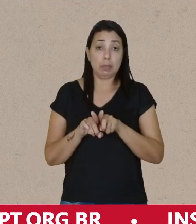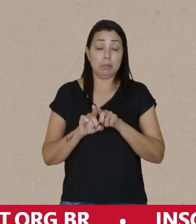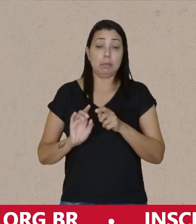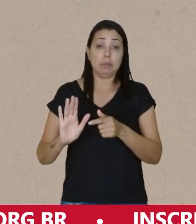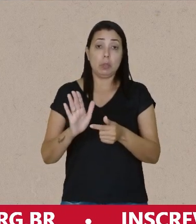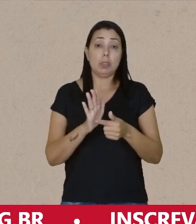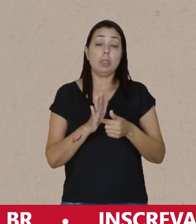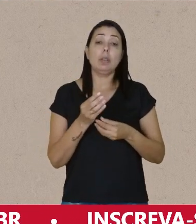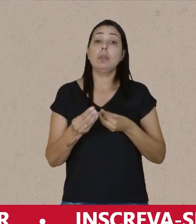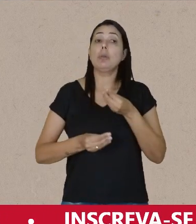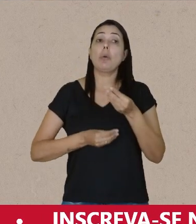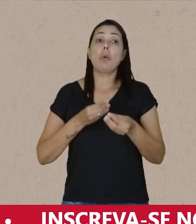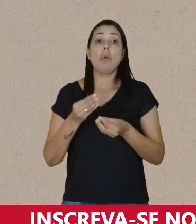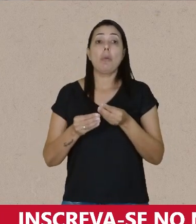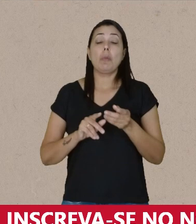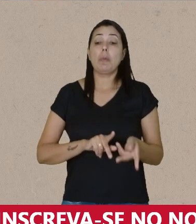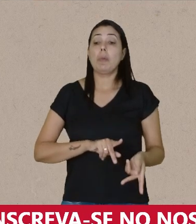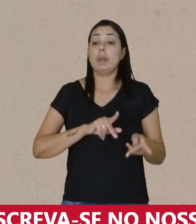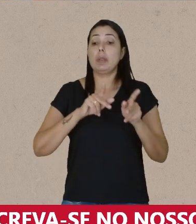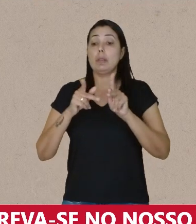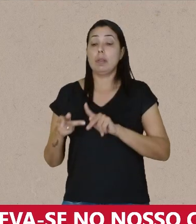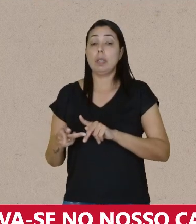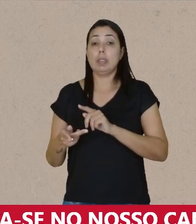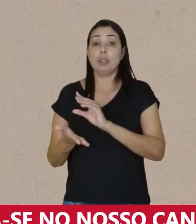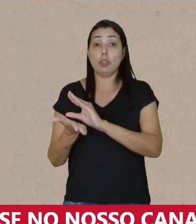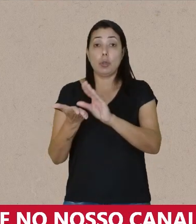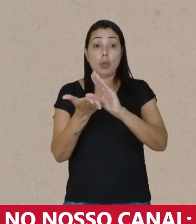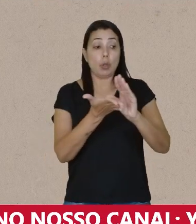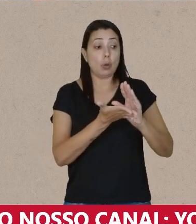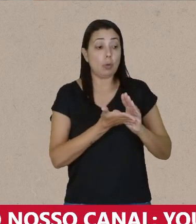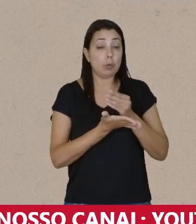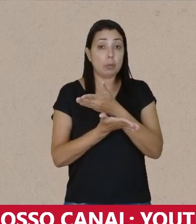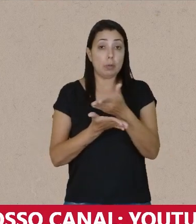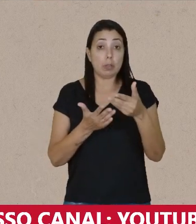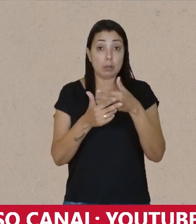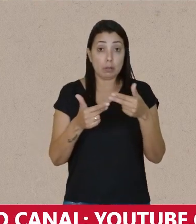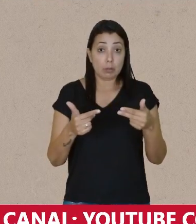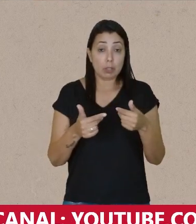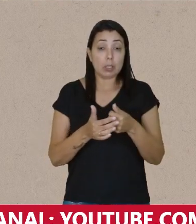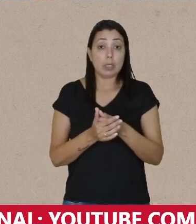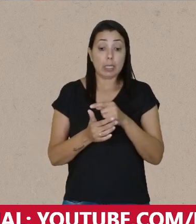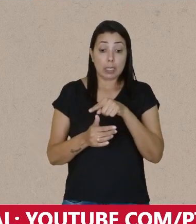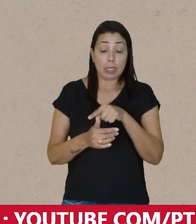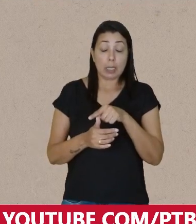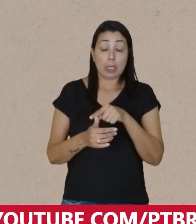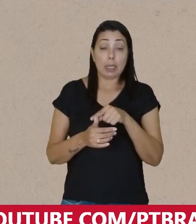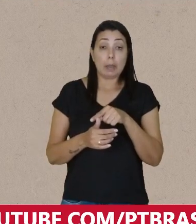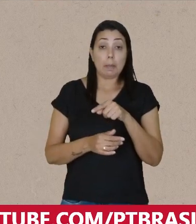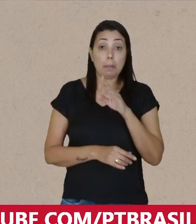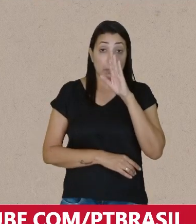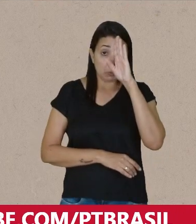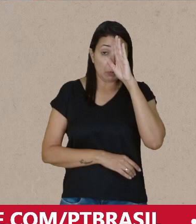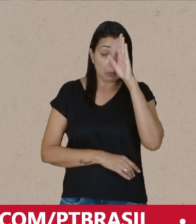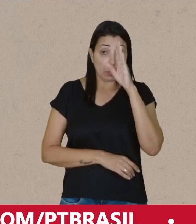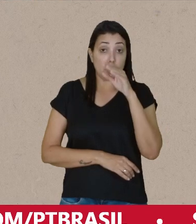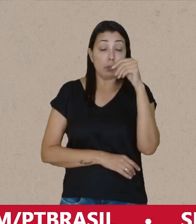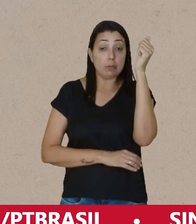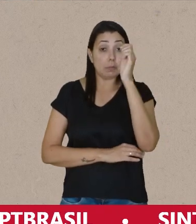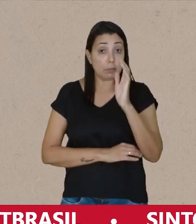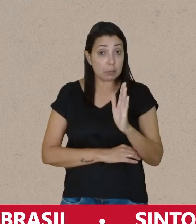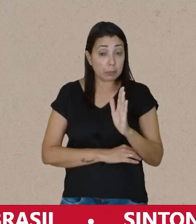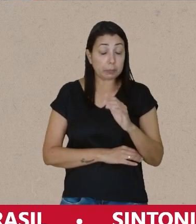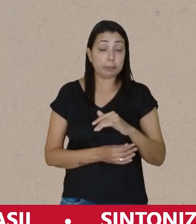mostrando como a transferência de recursos para esses paraísos fiscais afeta as contas públicas, especialmente de países como o